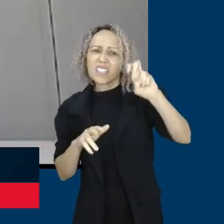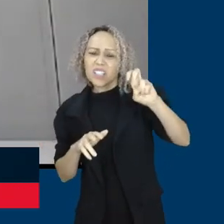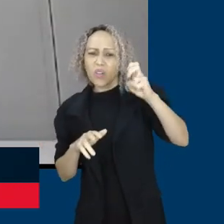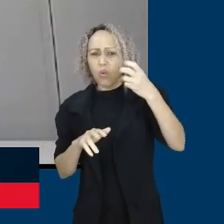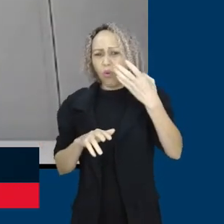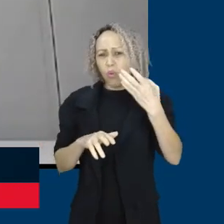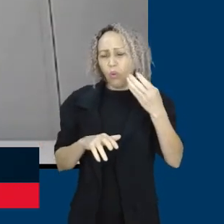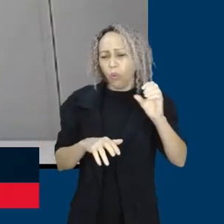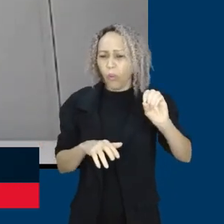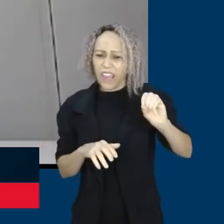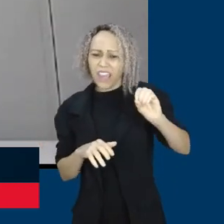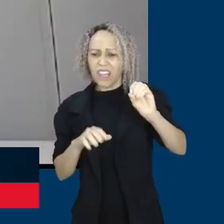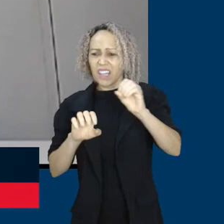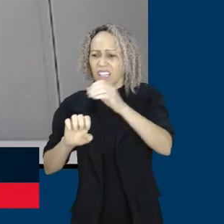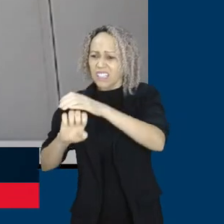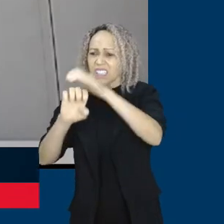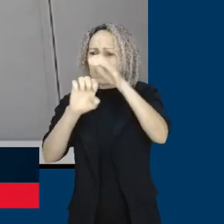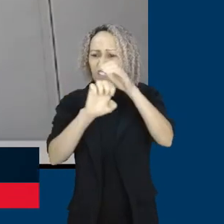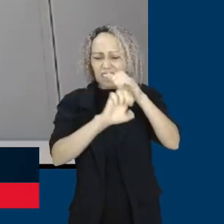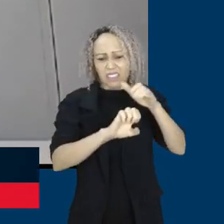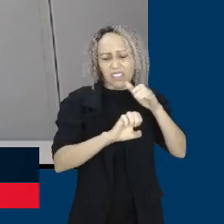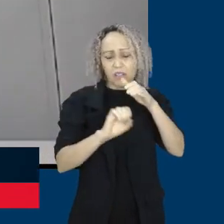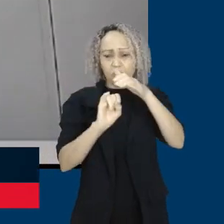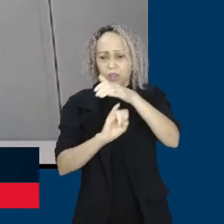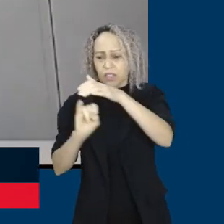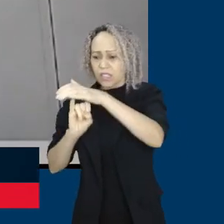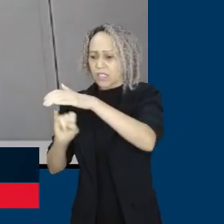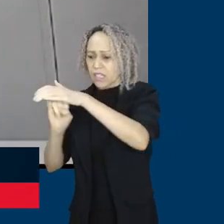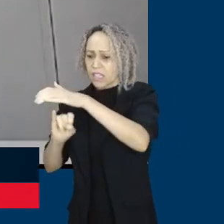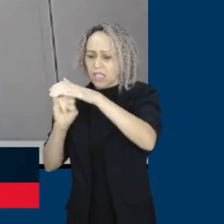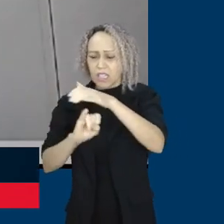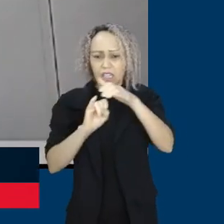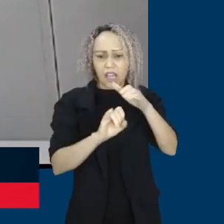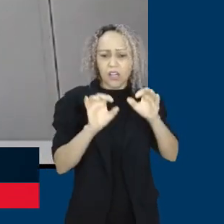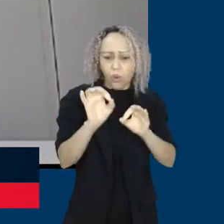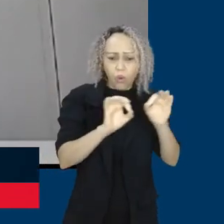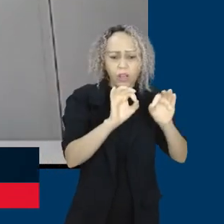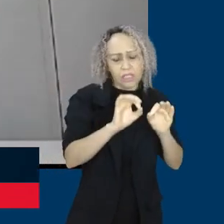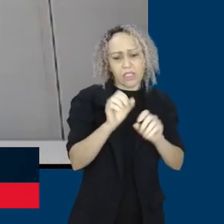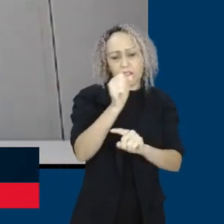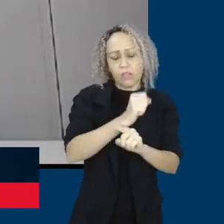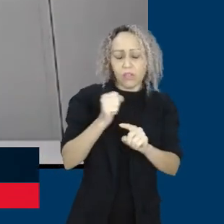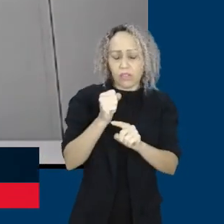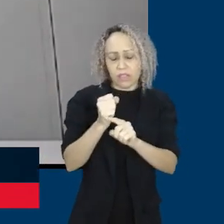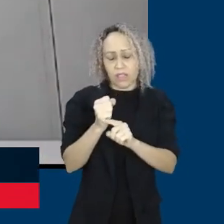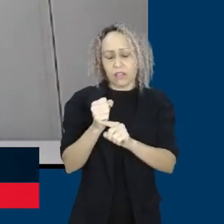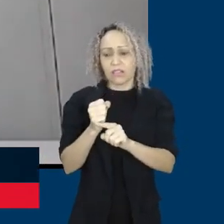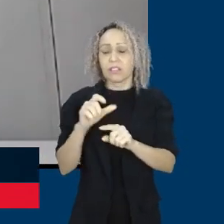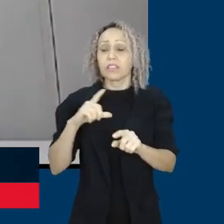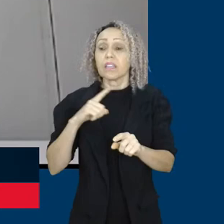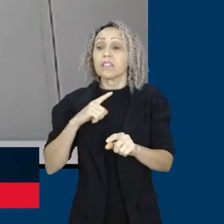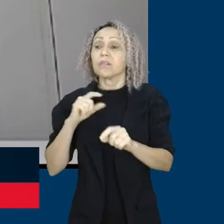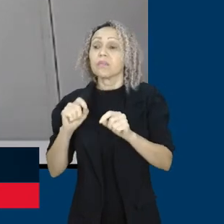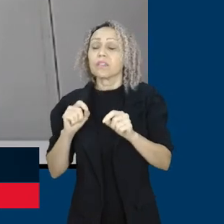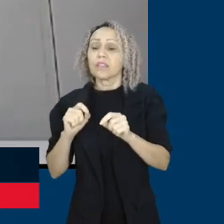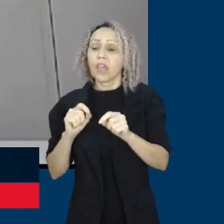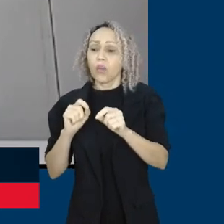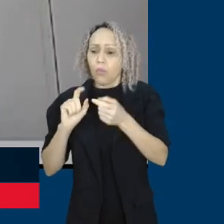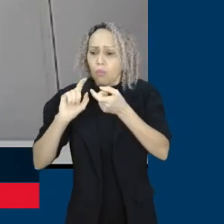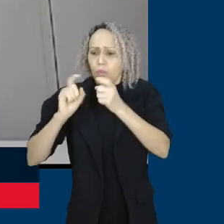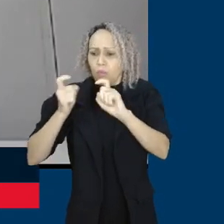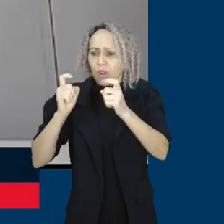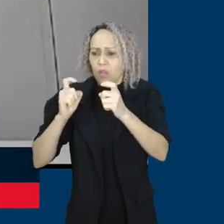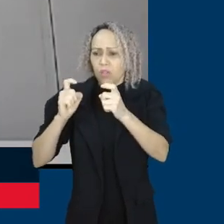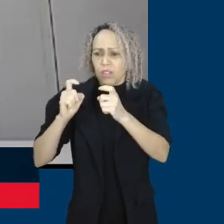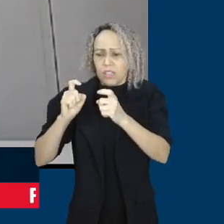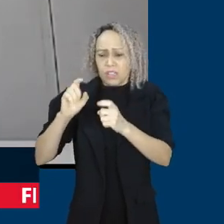movimentos da academia pesquisadores desse tema da participação social e tem um executiva uma coordenação executiva de